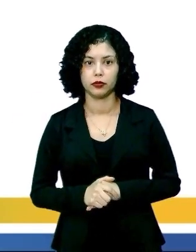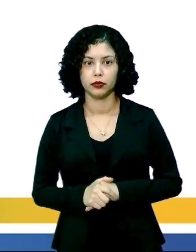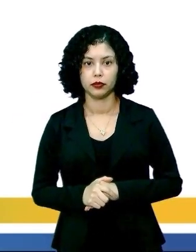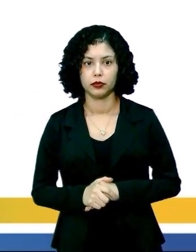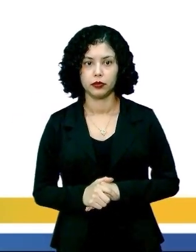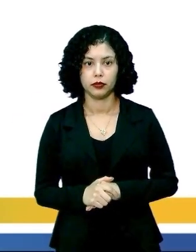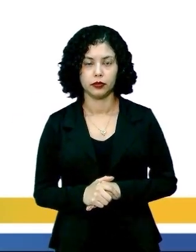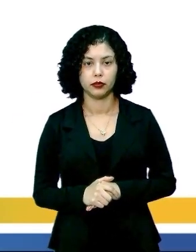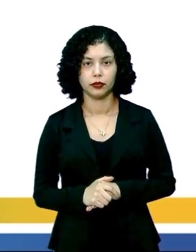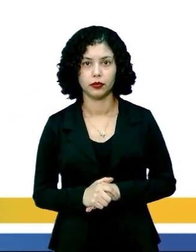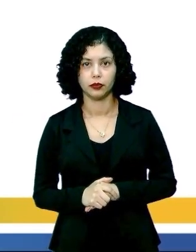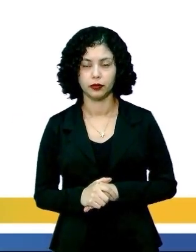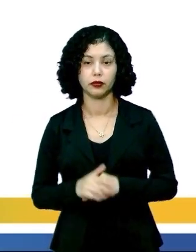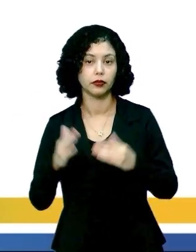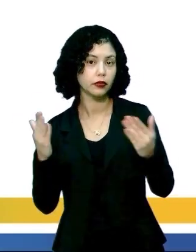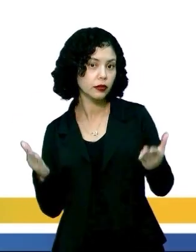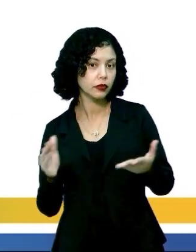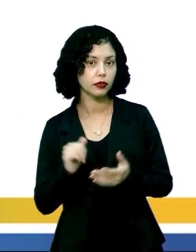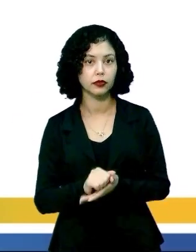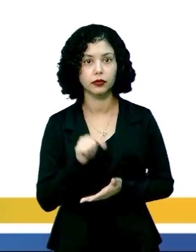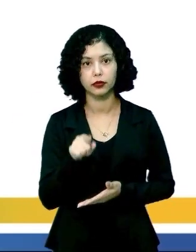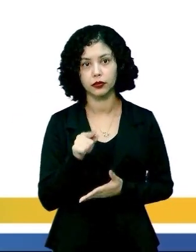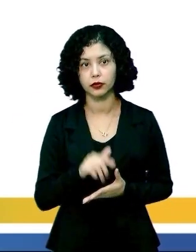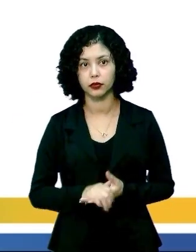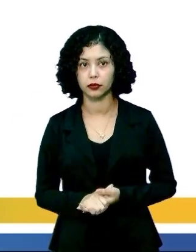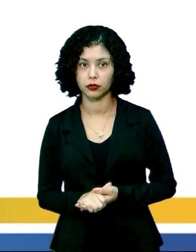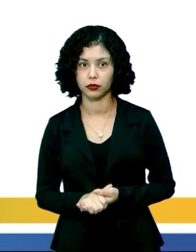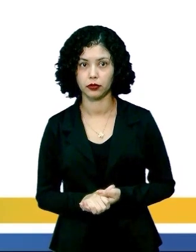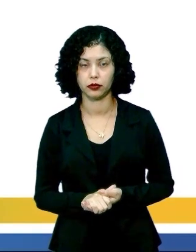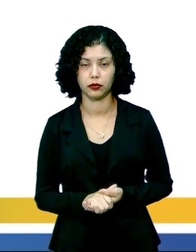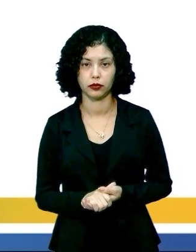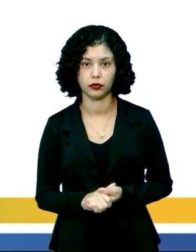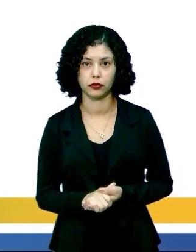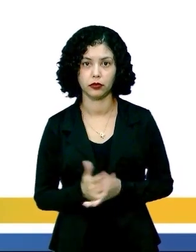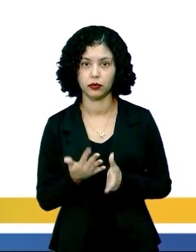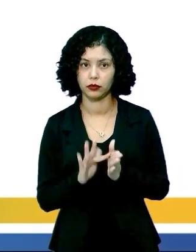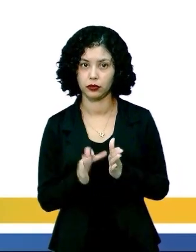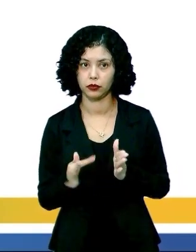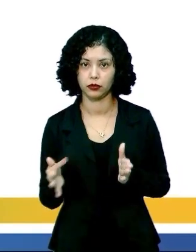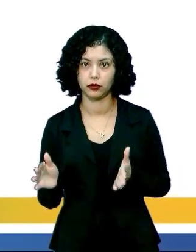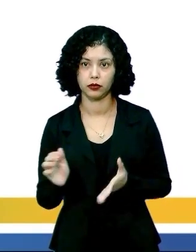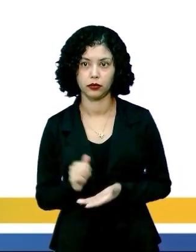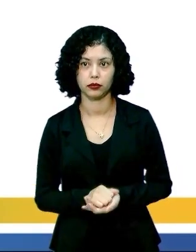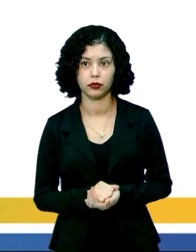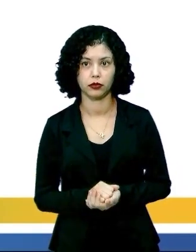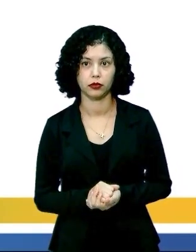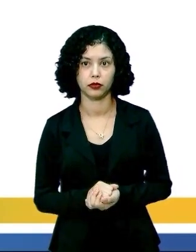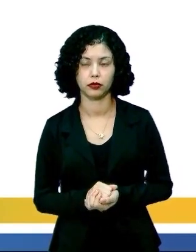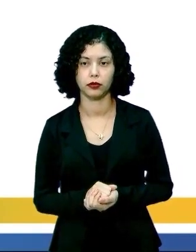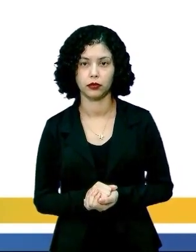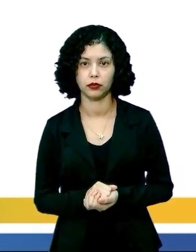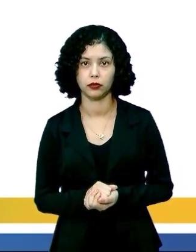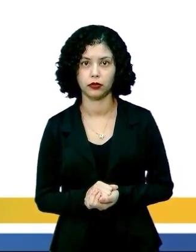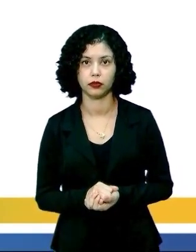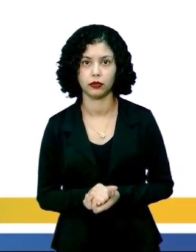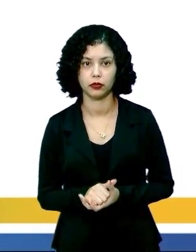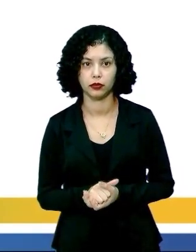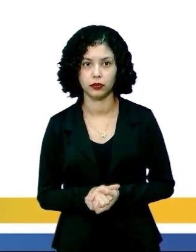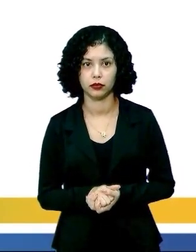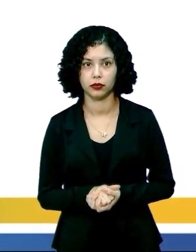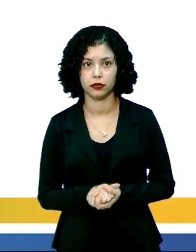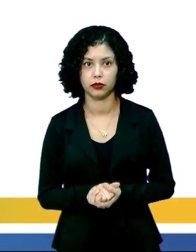e o contradomínio. Então aí, necessariamente, a função ela é bijetora.